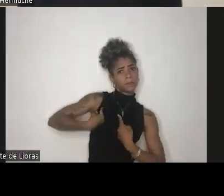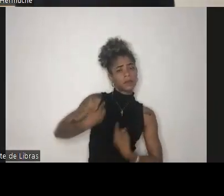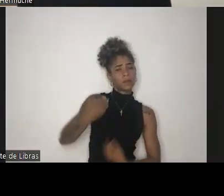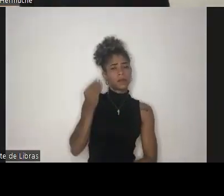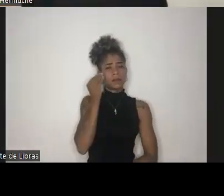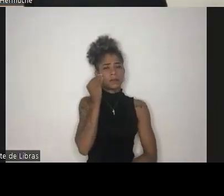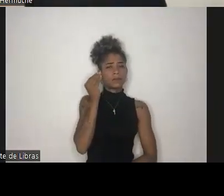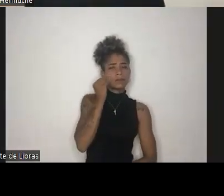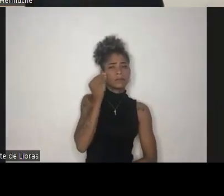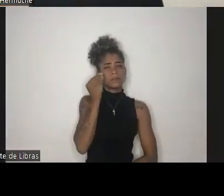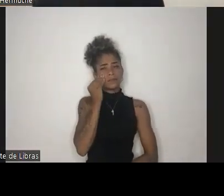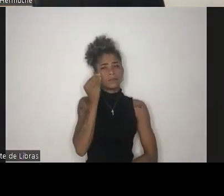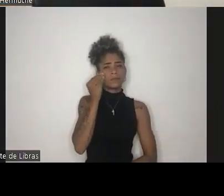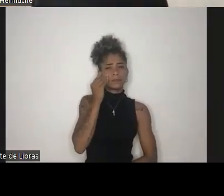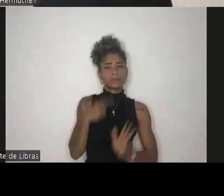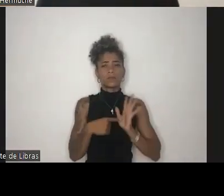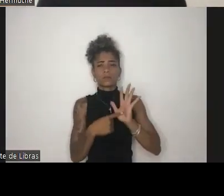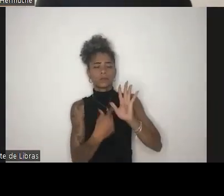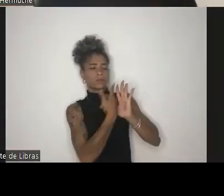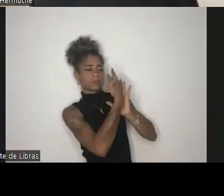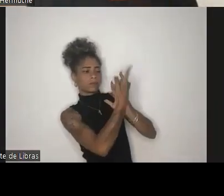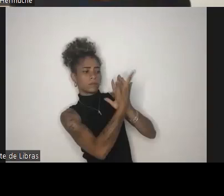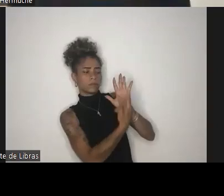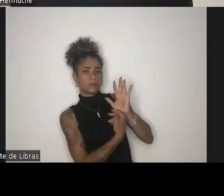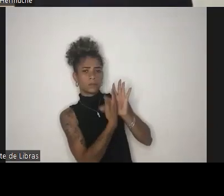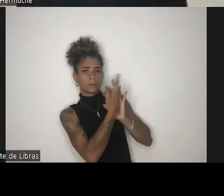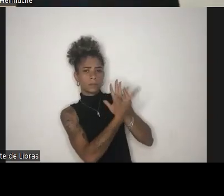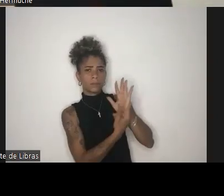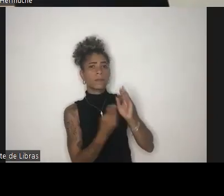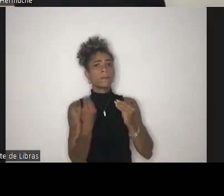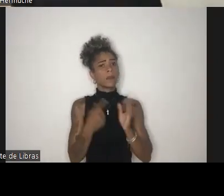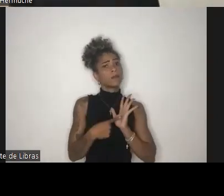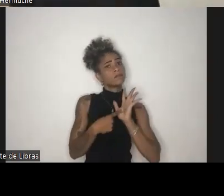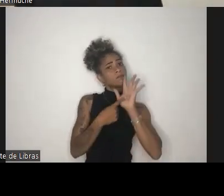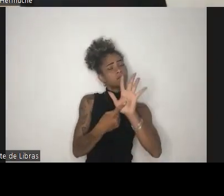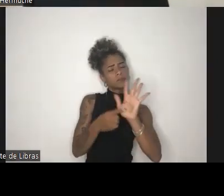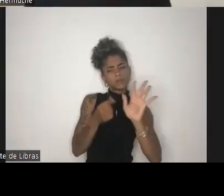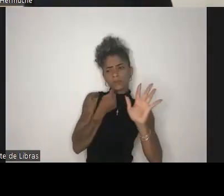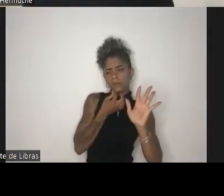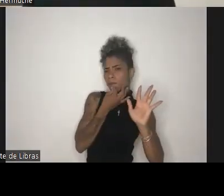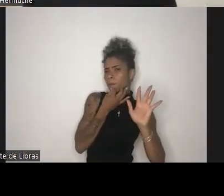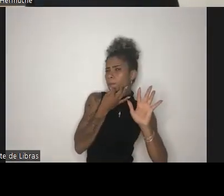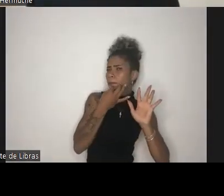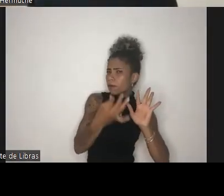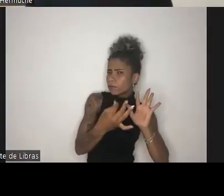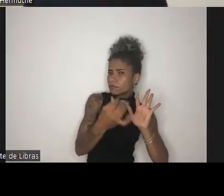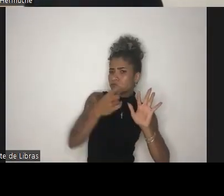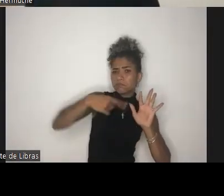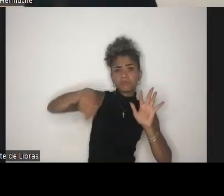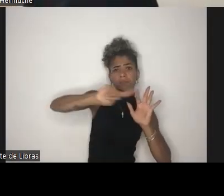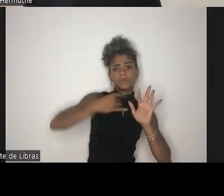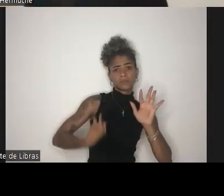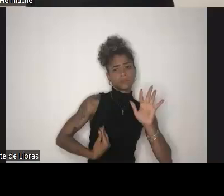ilustrar aqui nesse desenho justamente para trazer um questionamento para todos nós né porque